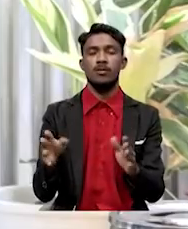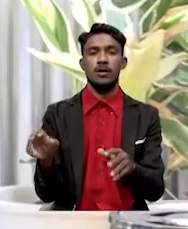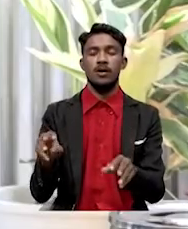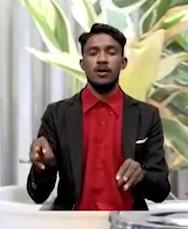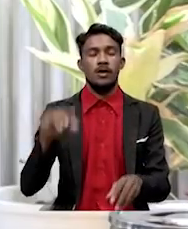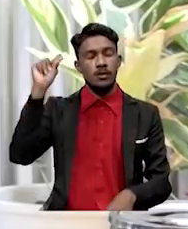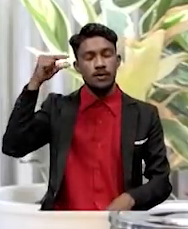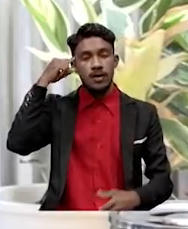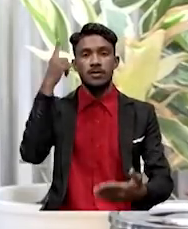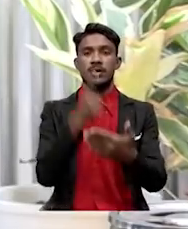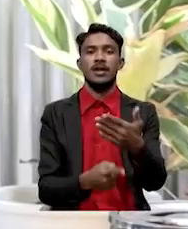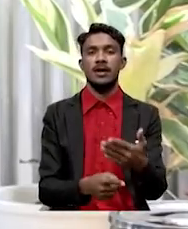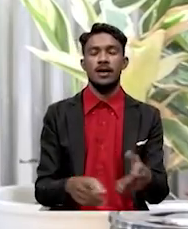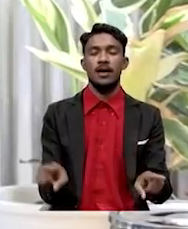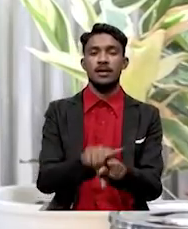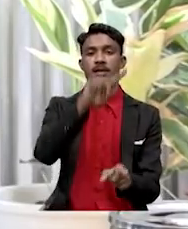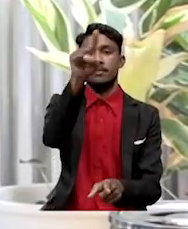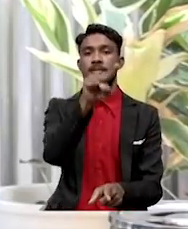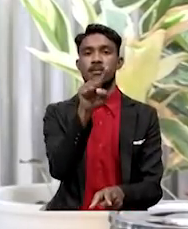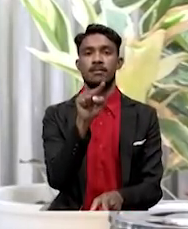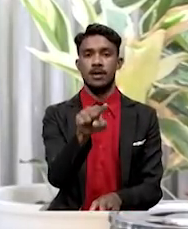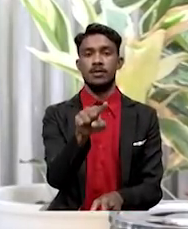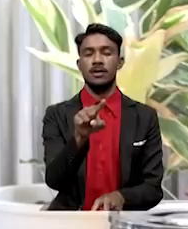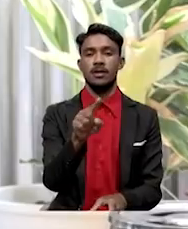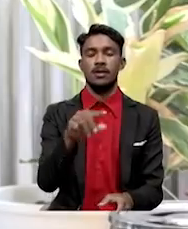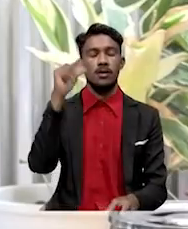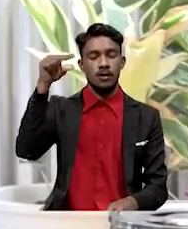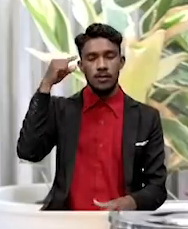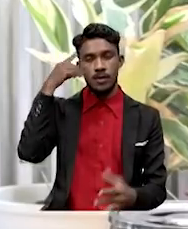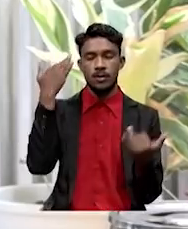Né? E tem a pergunta. Governo de agora, lá ou ela?